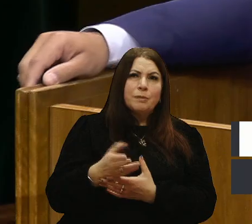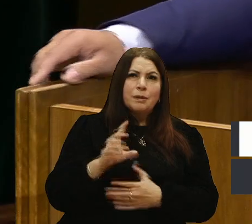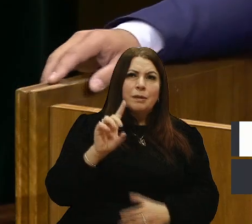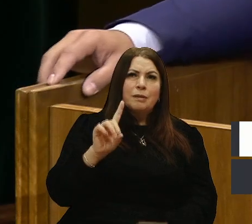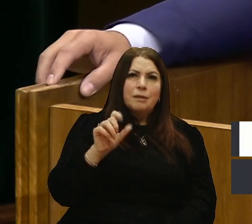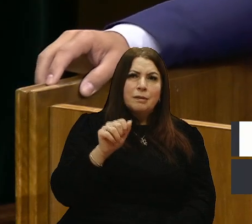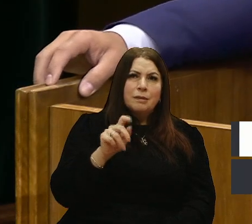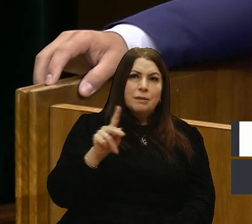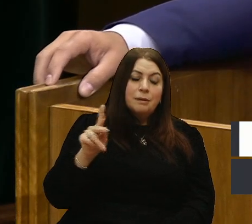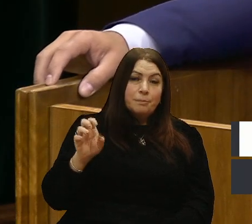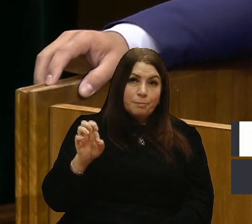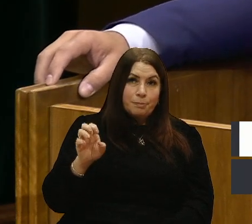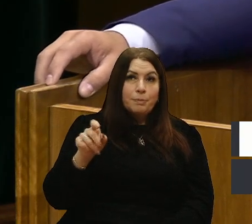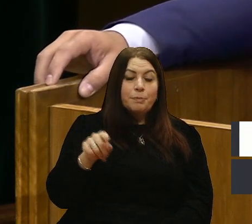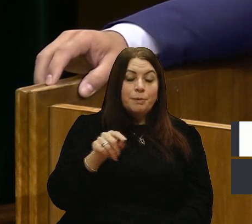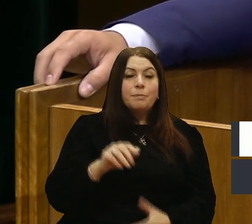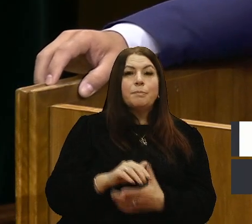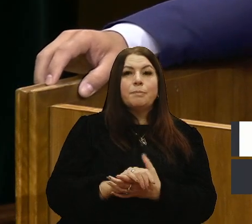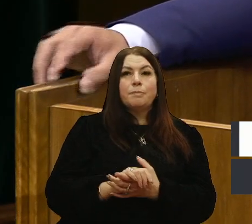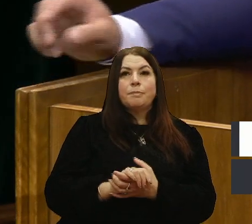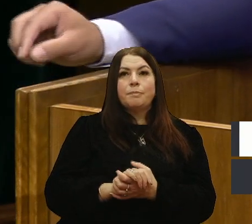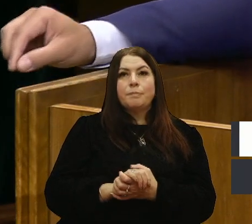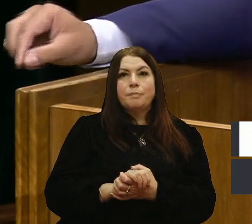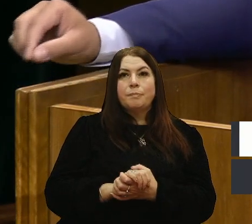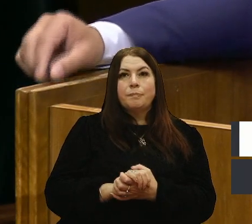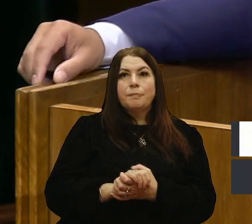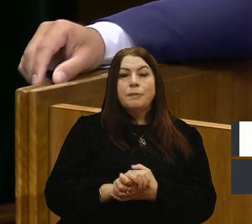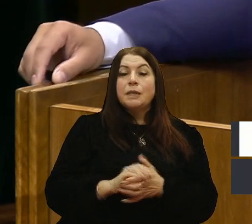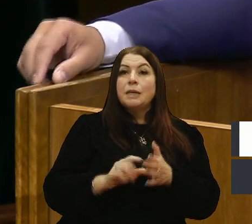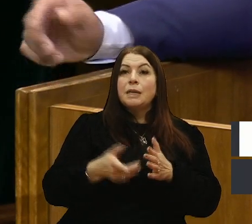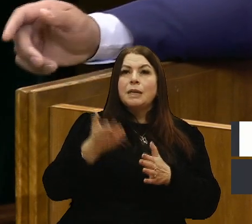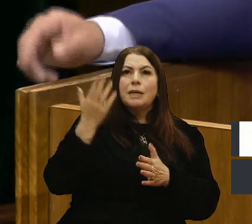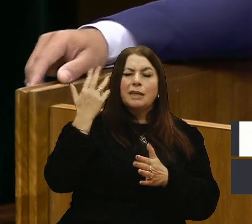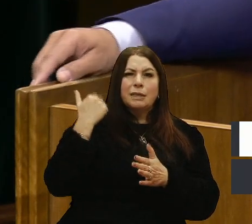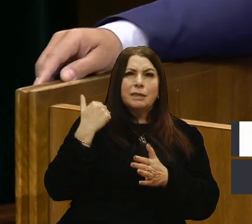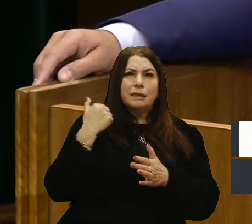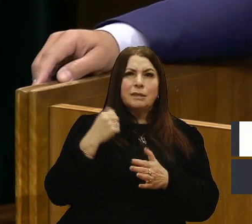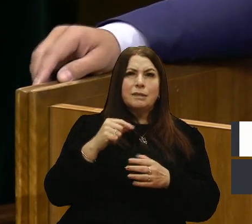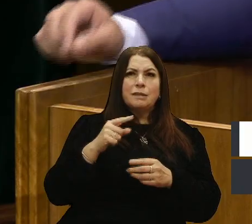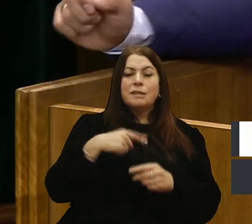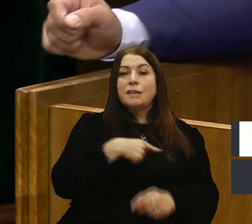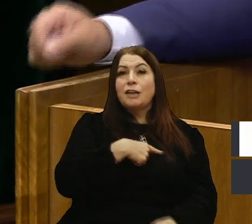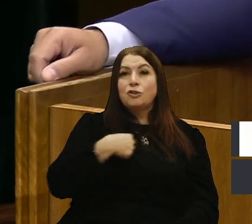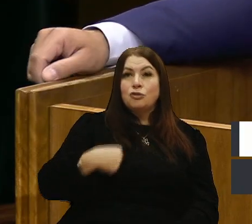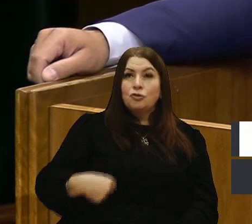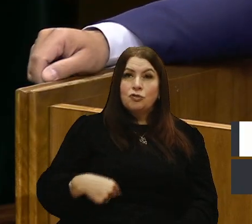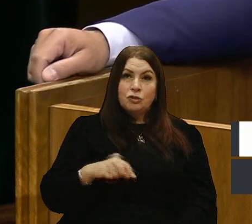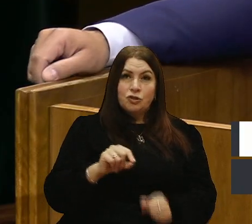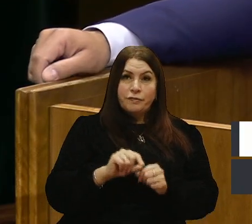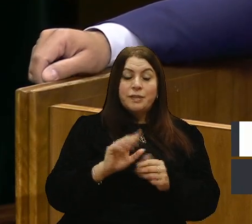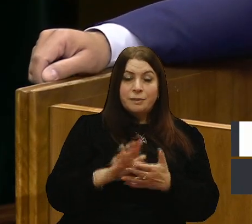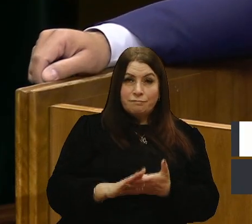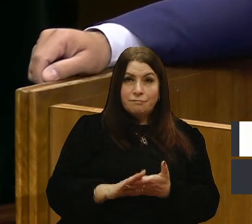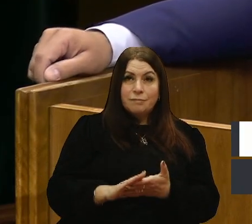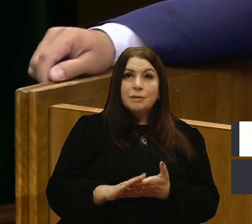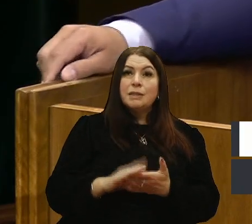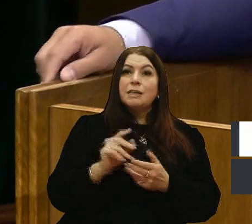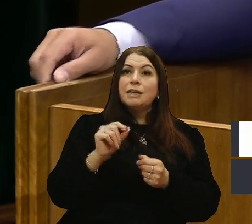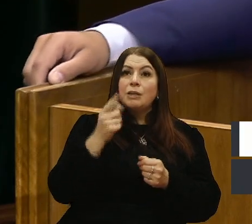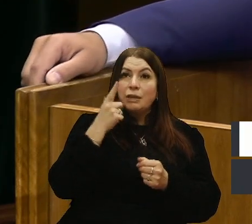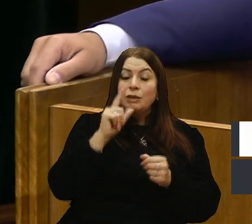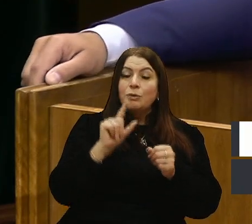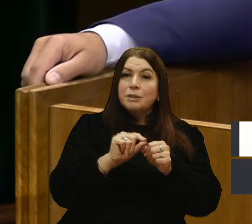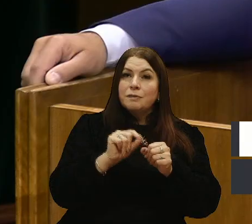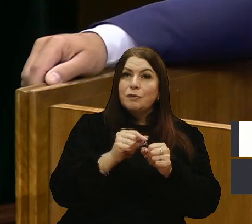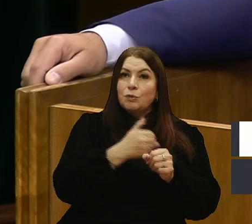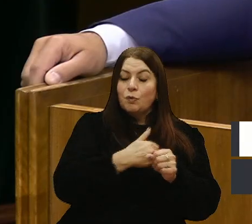né? E que antigamente a China já fazia. E o que os produtores querem? Que a gente consiga, através